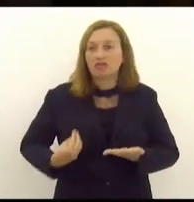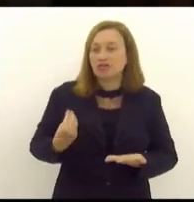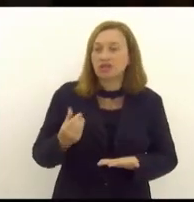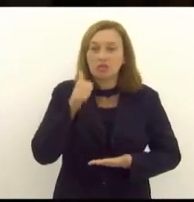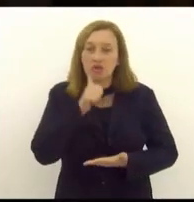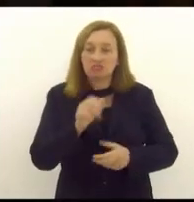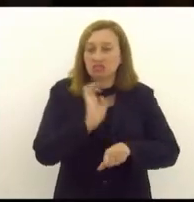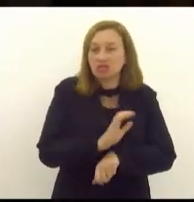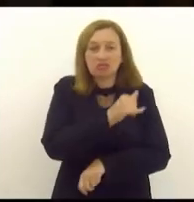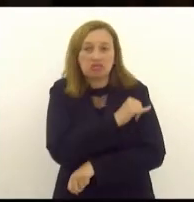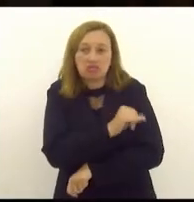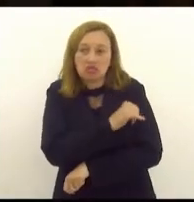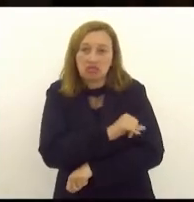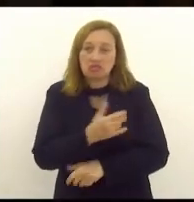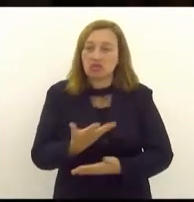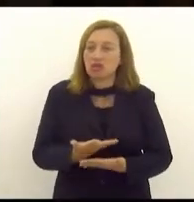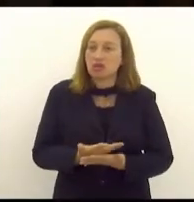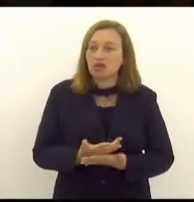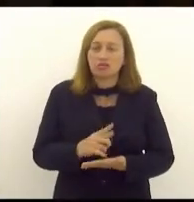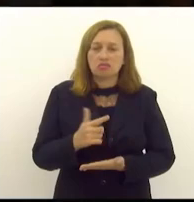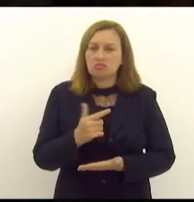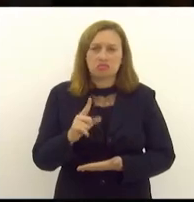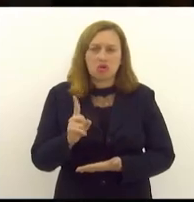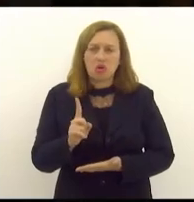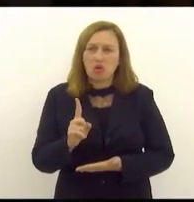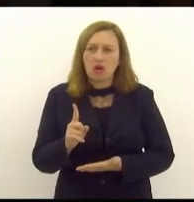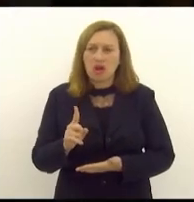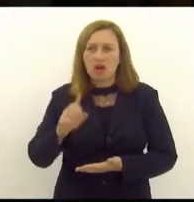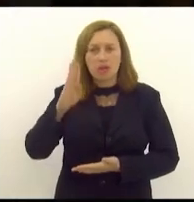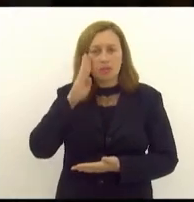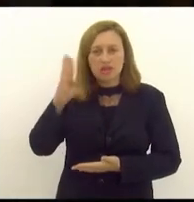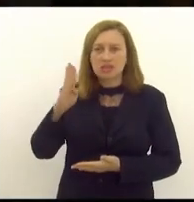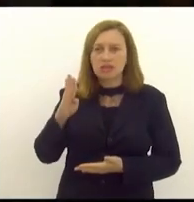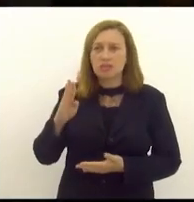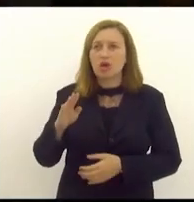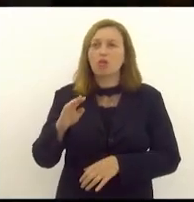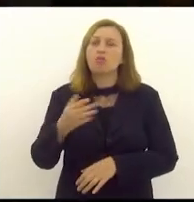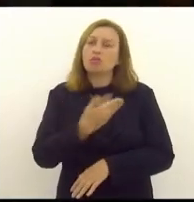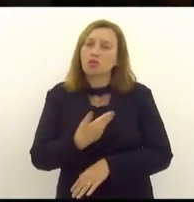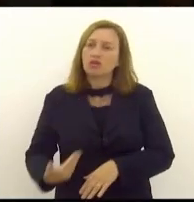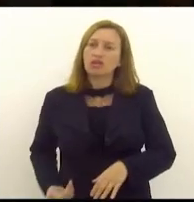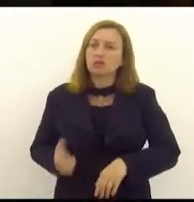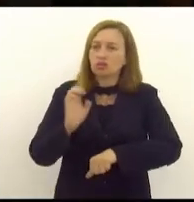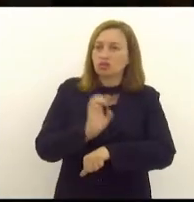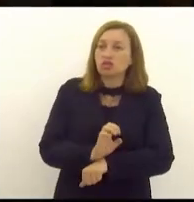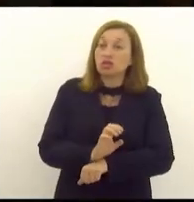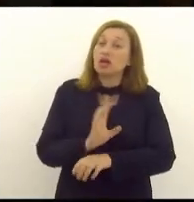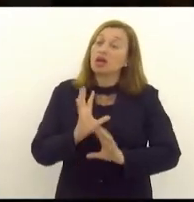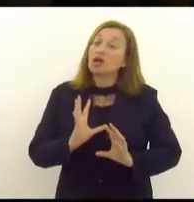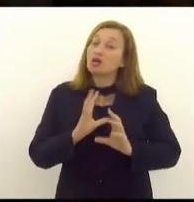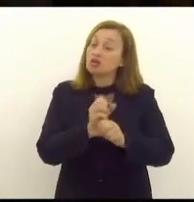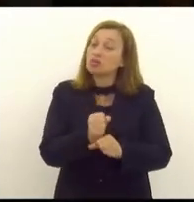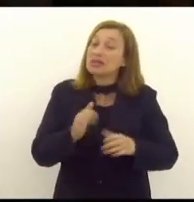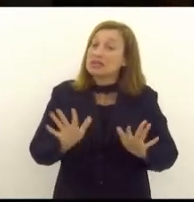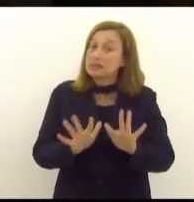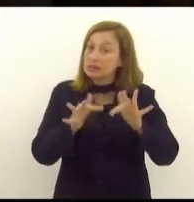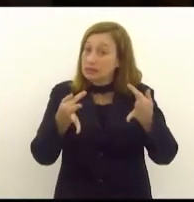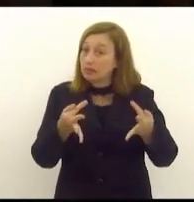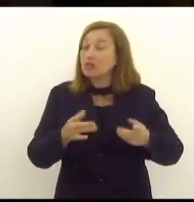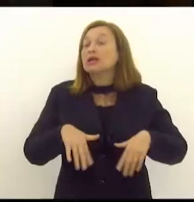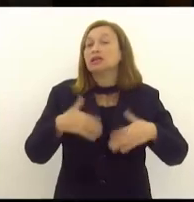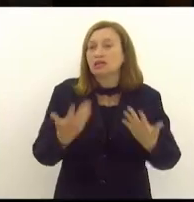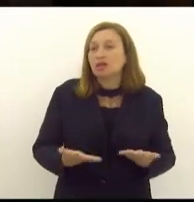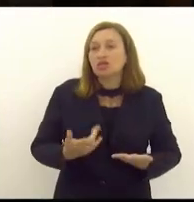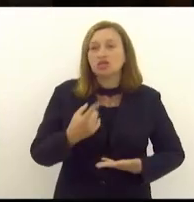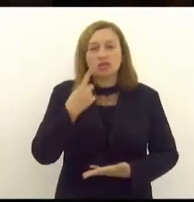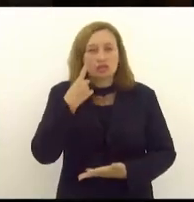no estado do Rio de Janeiro não é uma prioridade do governador do Estado Essa é um cálculo simples de ser feito né E aí